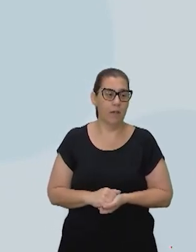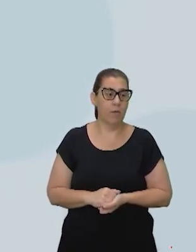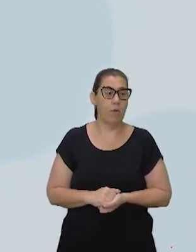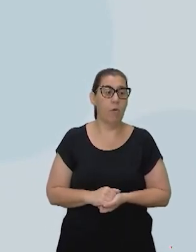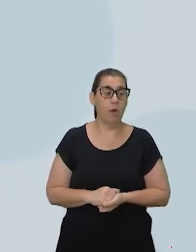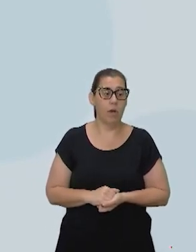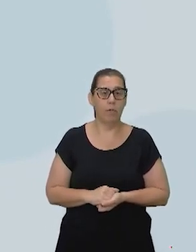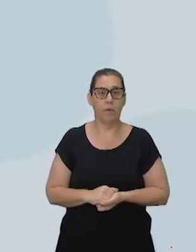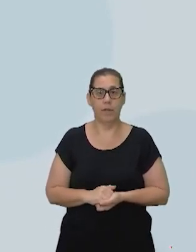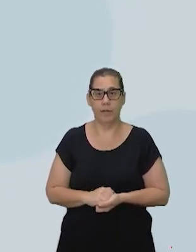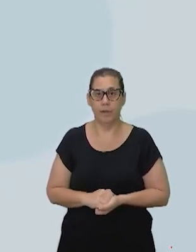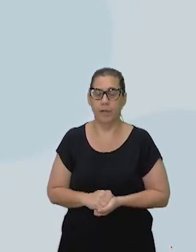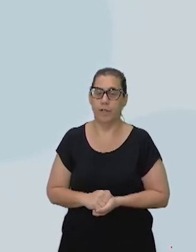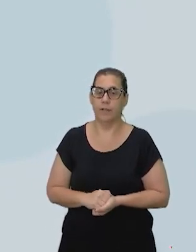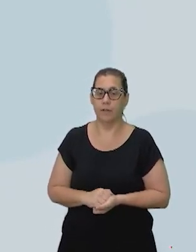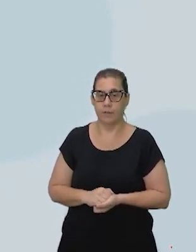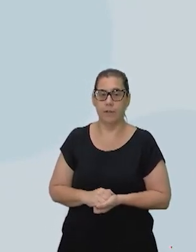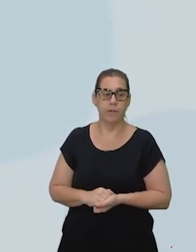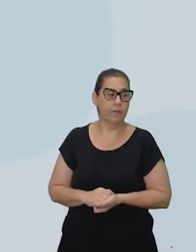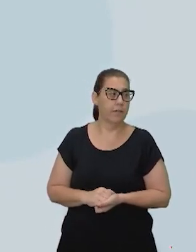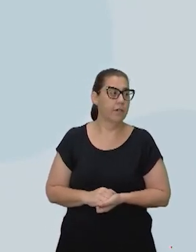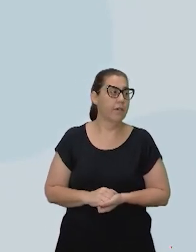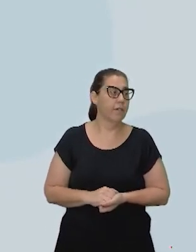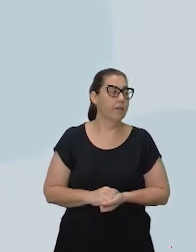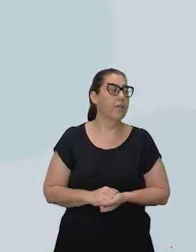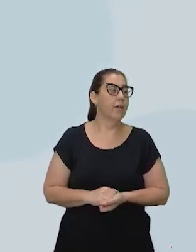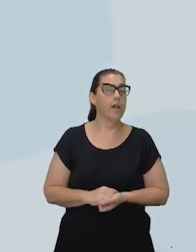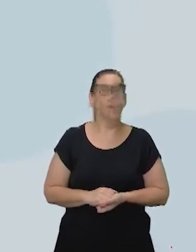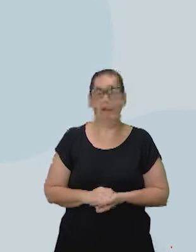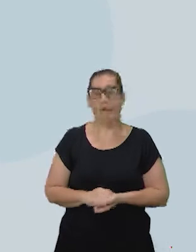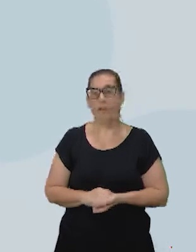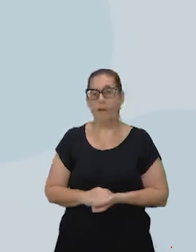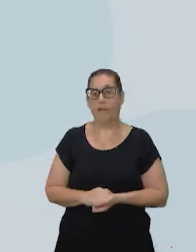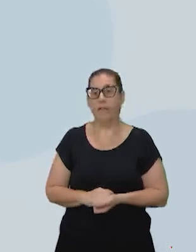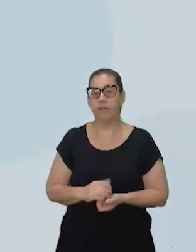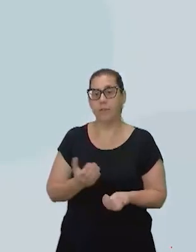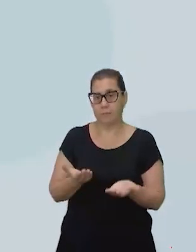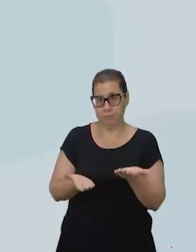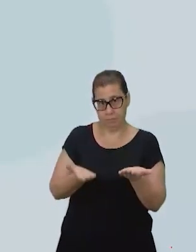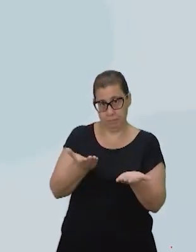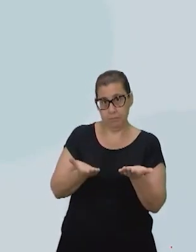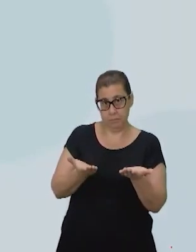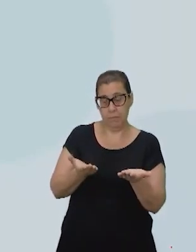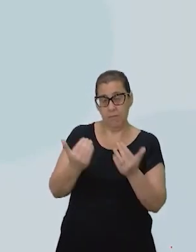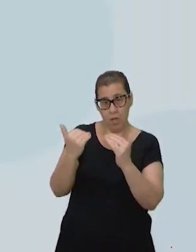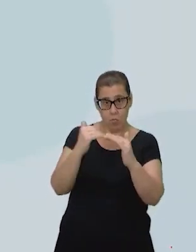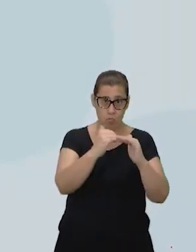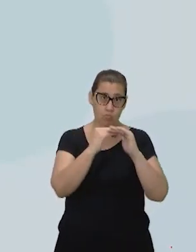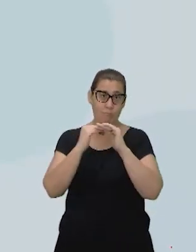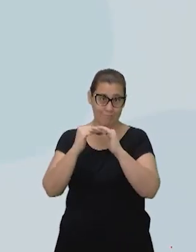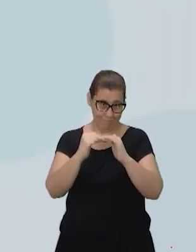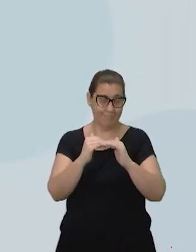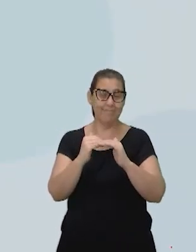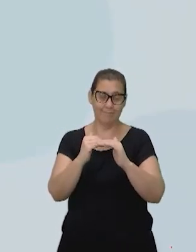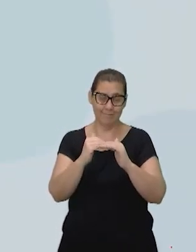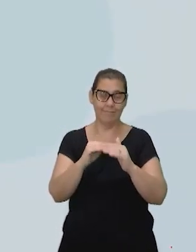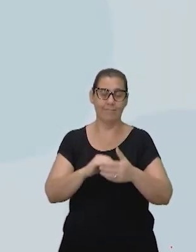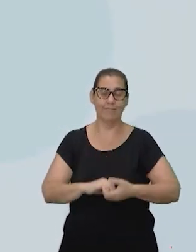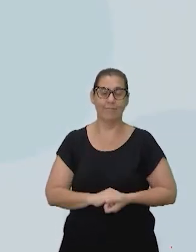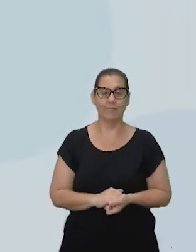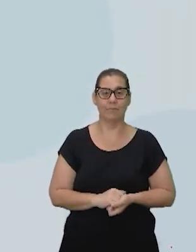vai ocorrendo ali a troca de calor e quando essas temperaturas acabam se igualando, né? Sempre com o